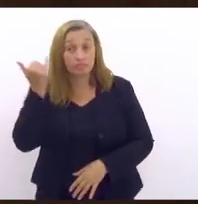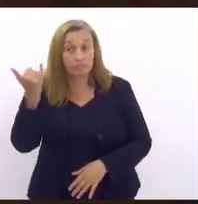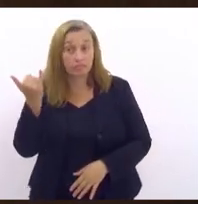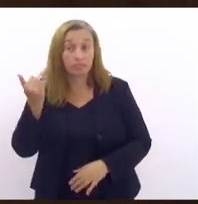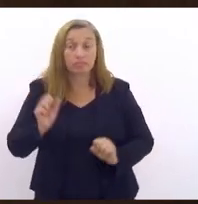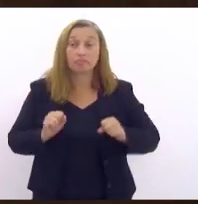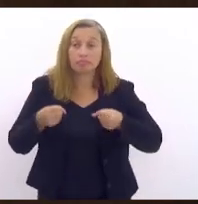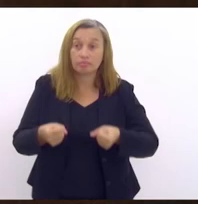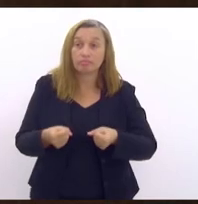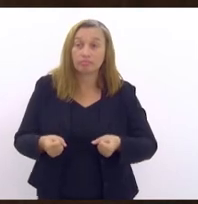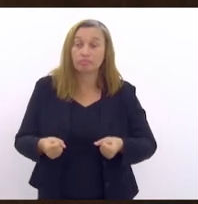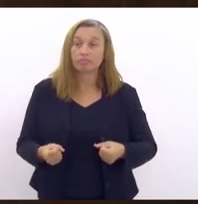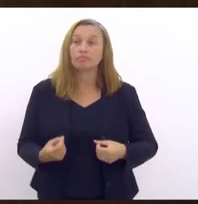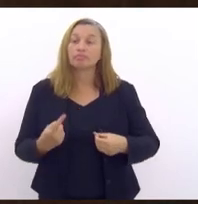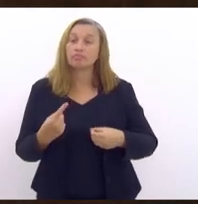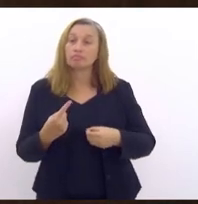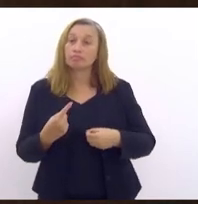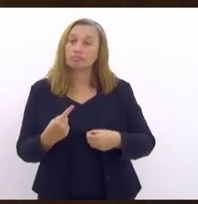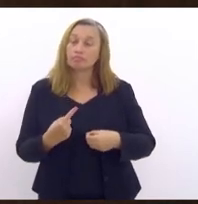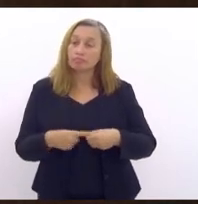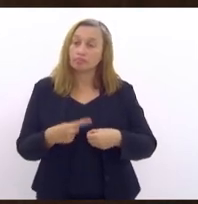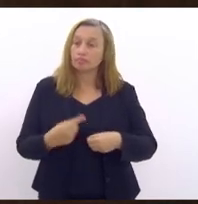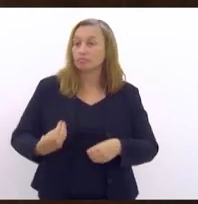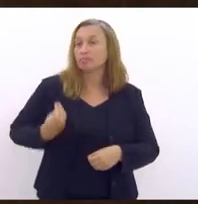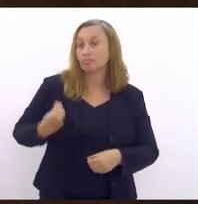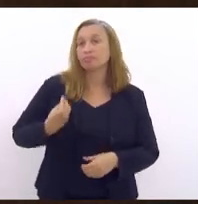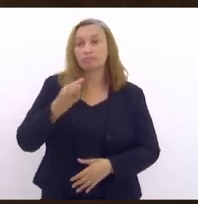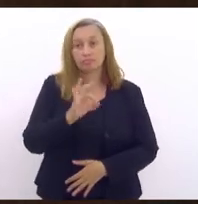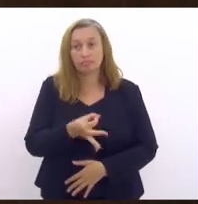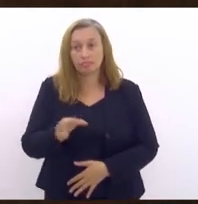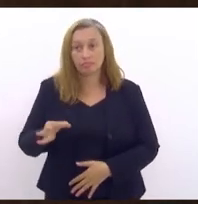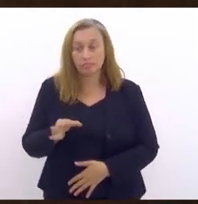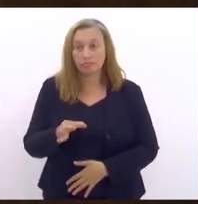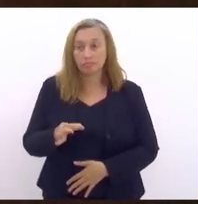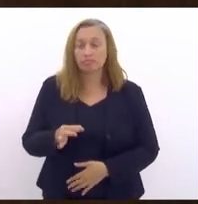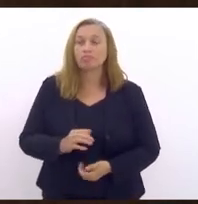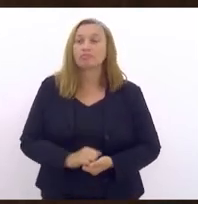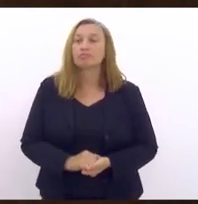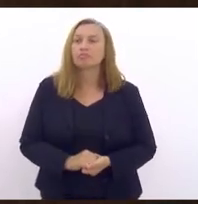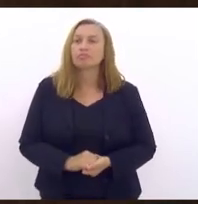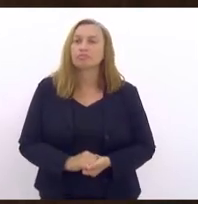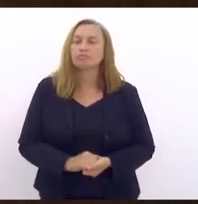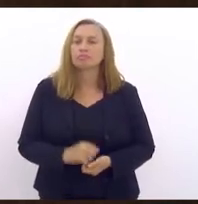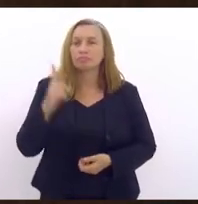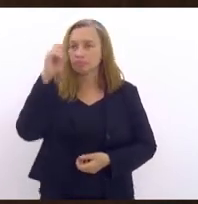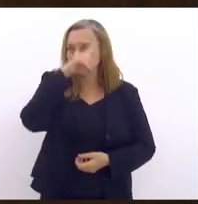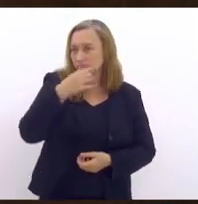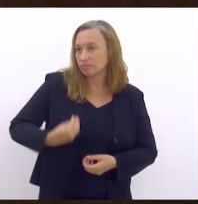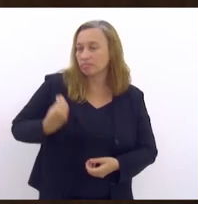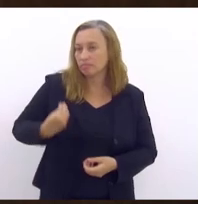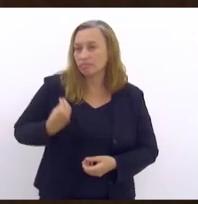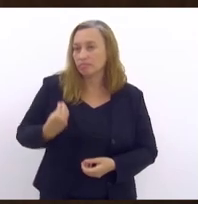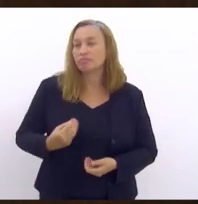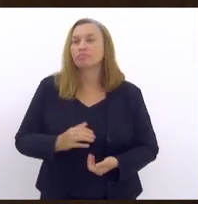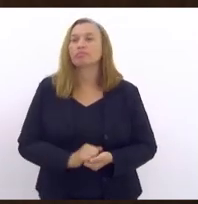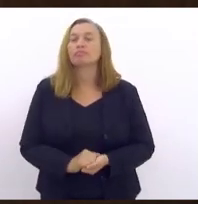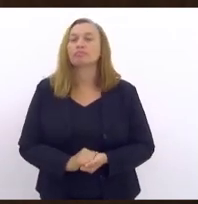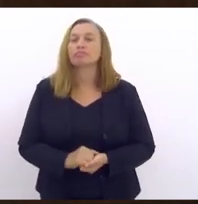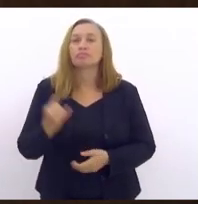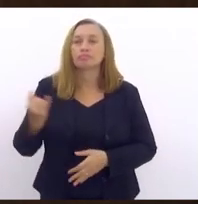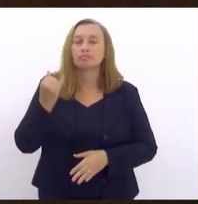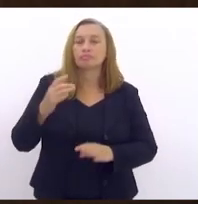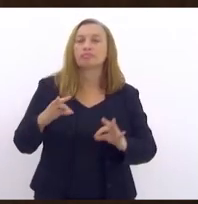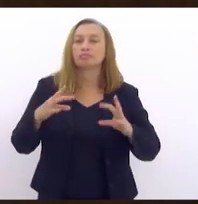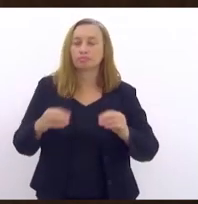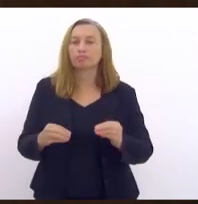bairro onde eles vivem, que, sinceramente, está muito difícil conviver. E a mais importante de todas elas, eu